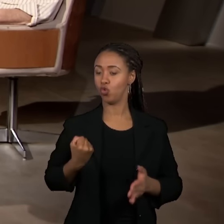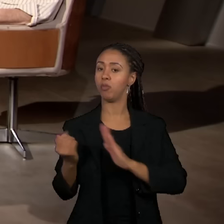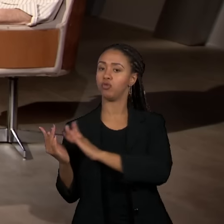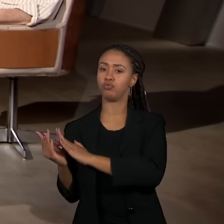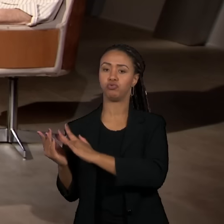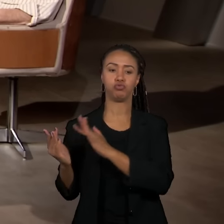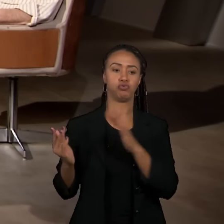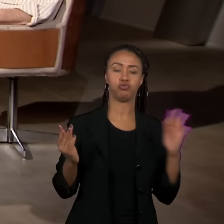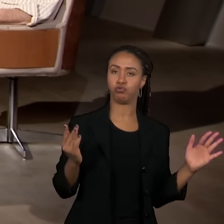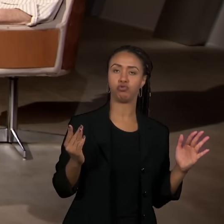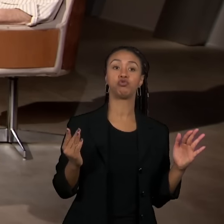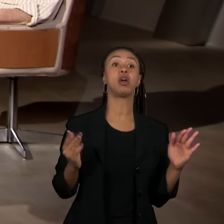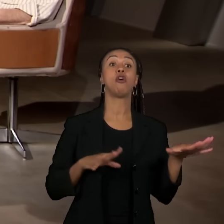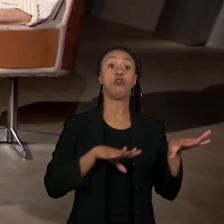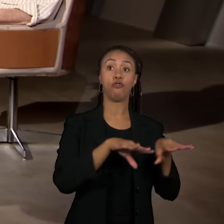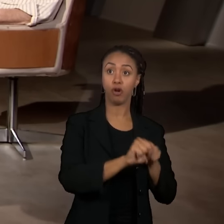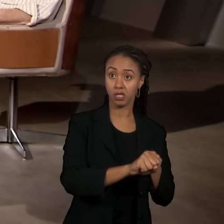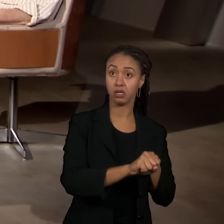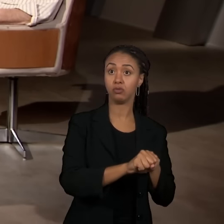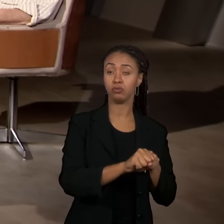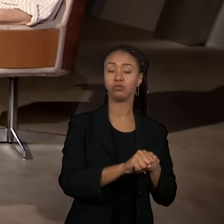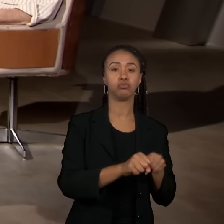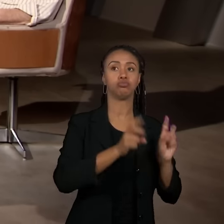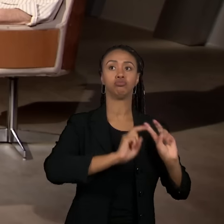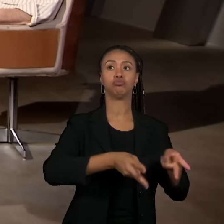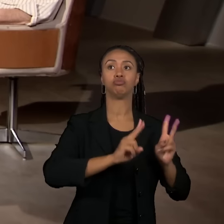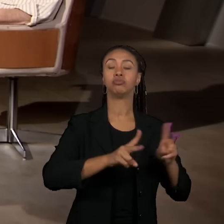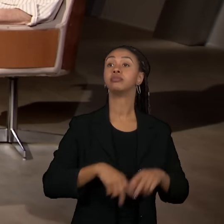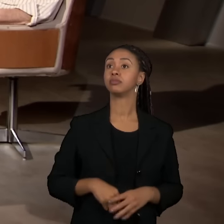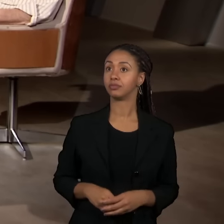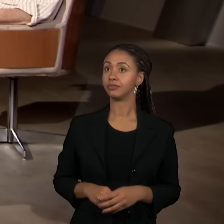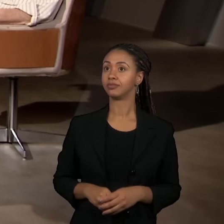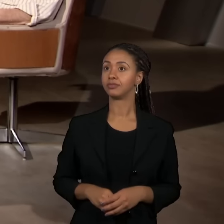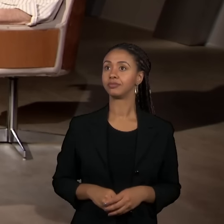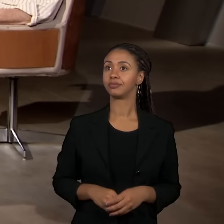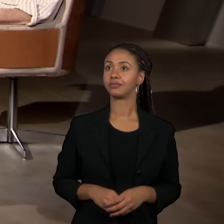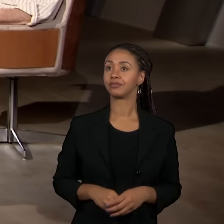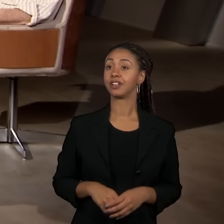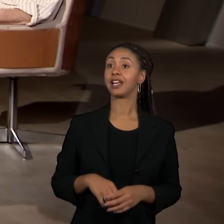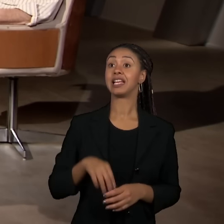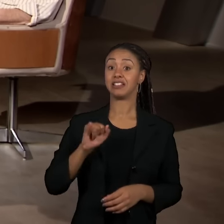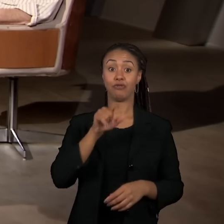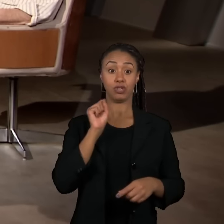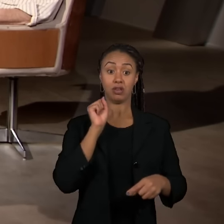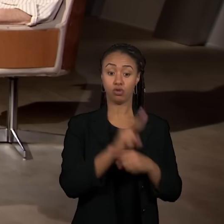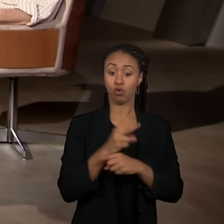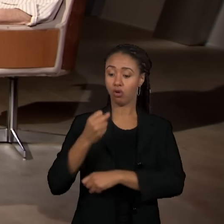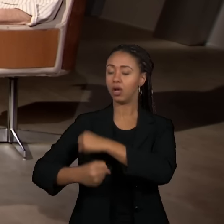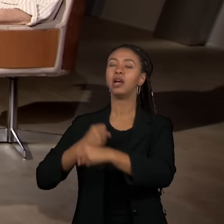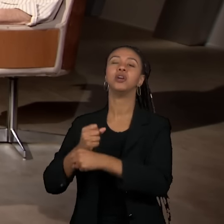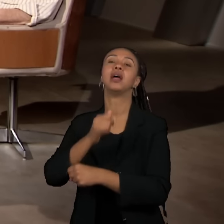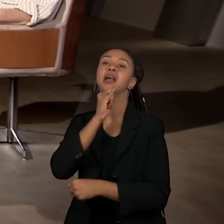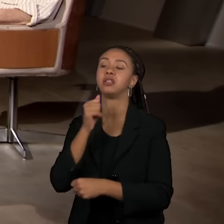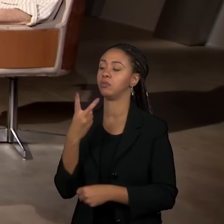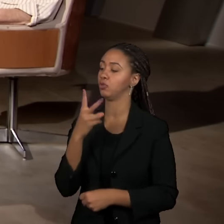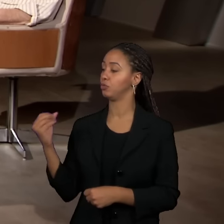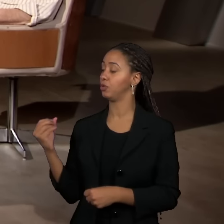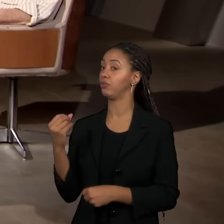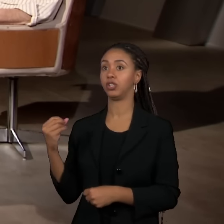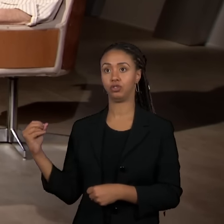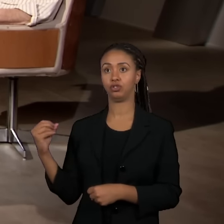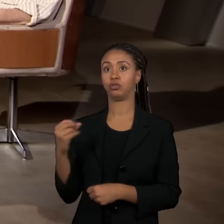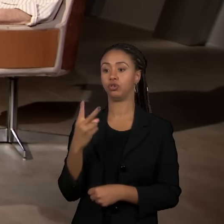2020 o teu número é 2024 Você tem que sair em 2024 uhum e nós